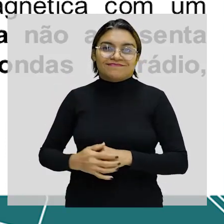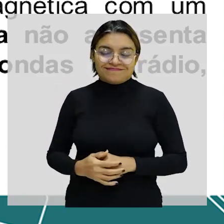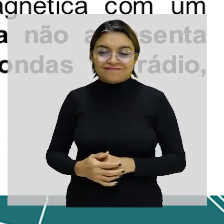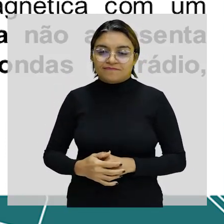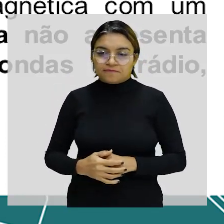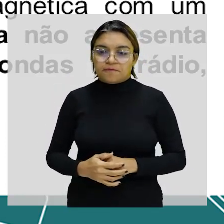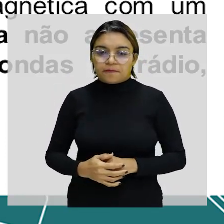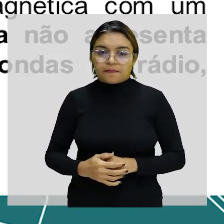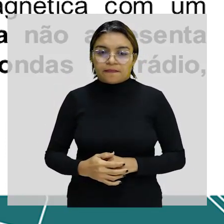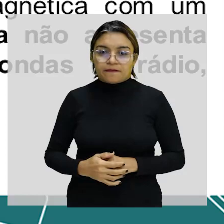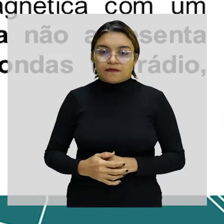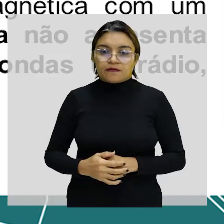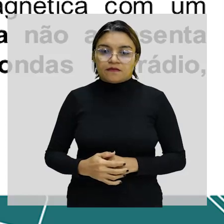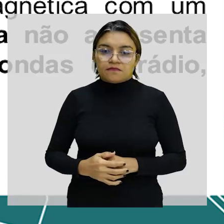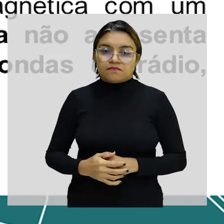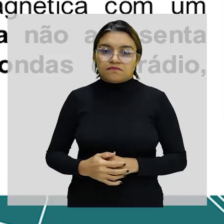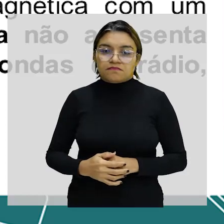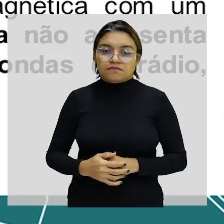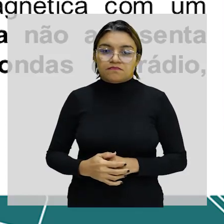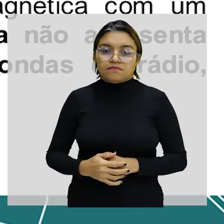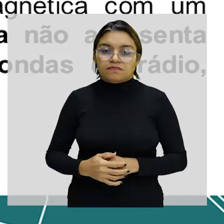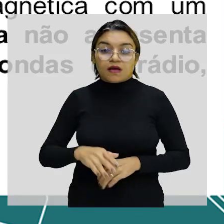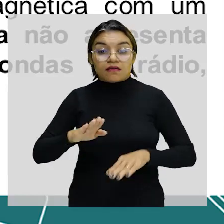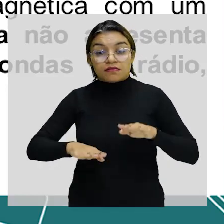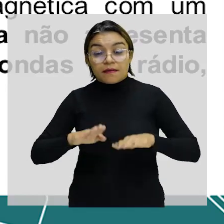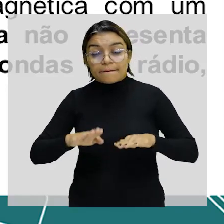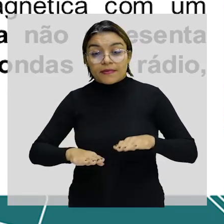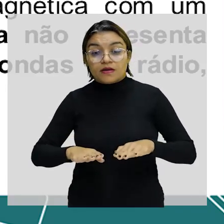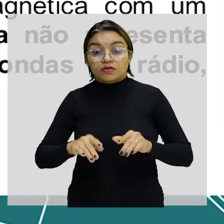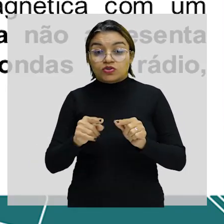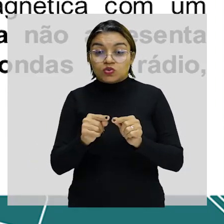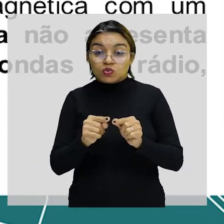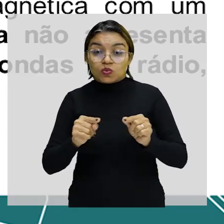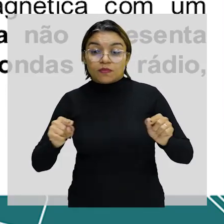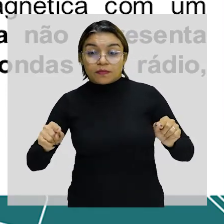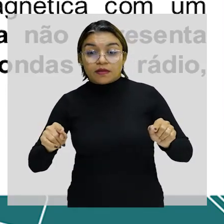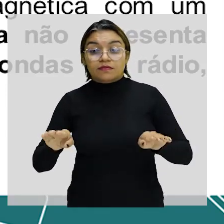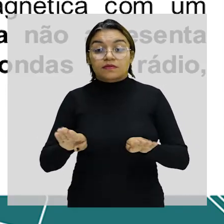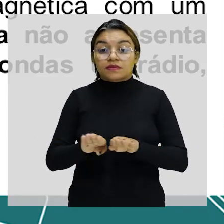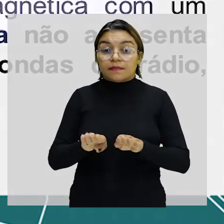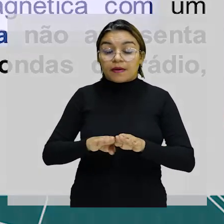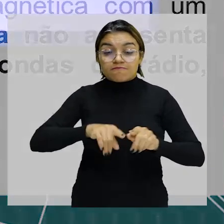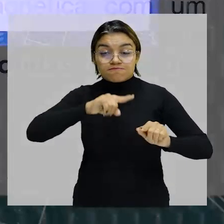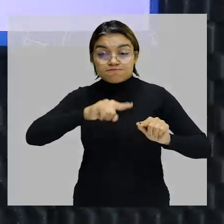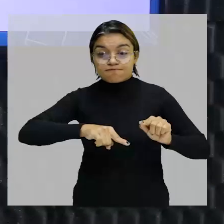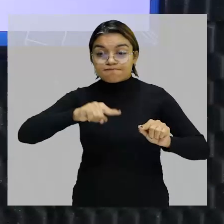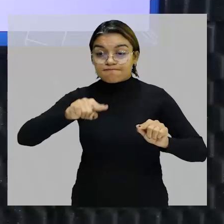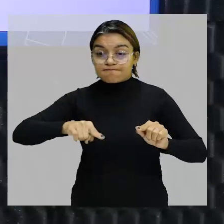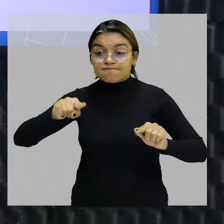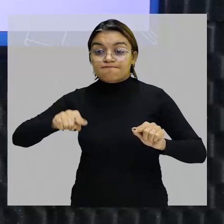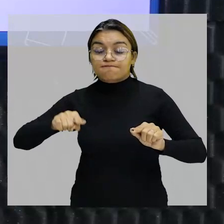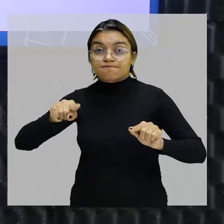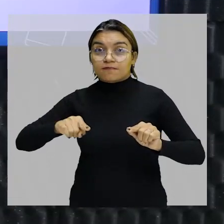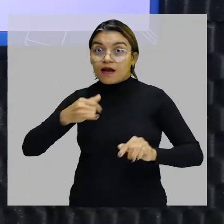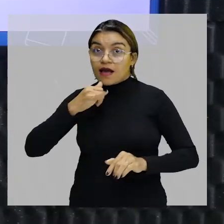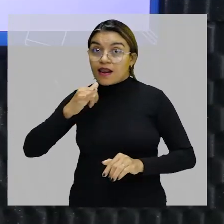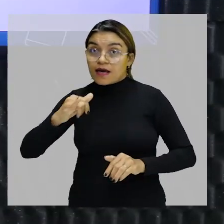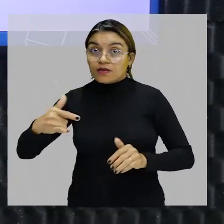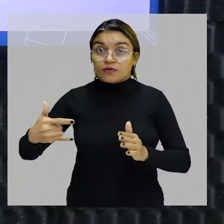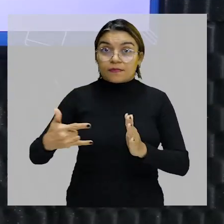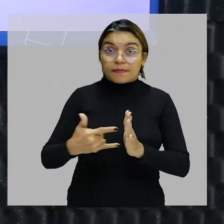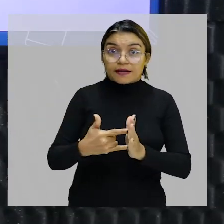Então, depende do comprimento e da frequência da onda eletromagnética. Olha